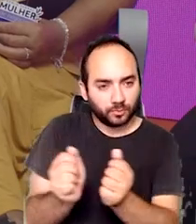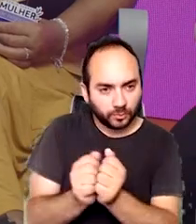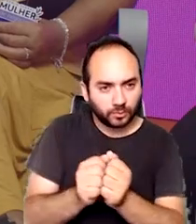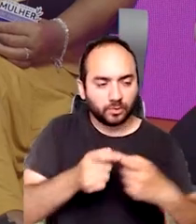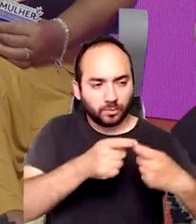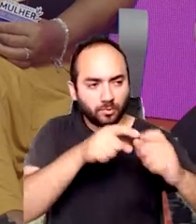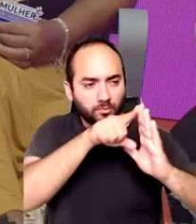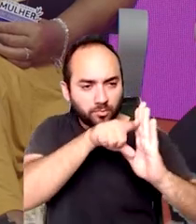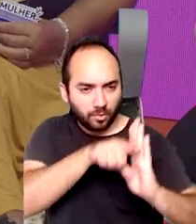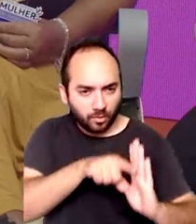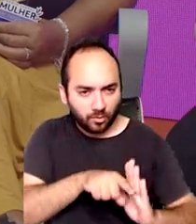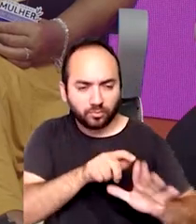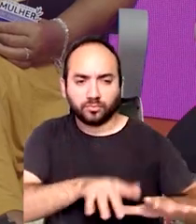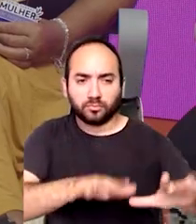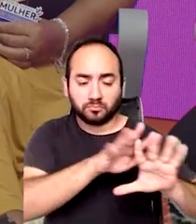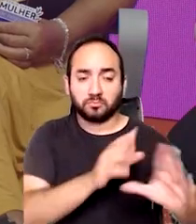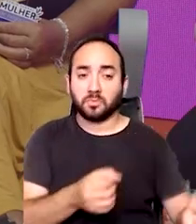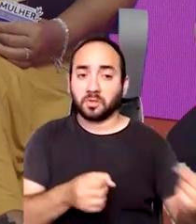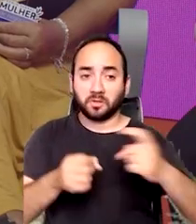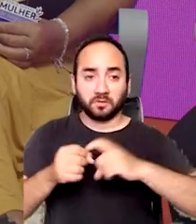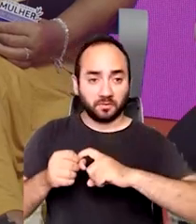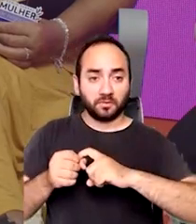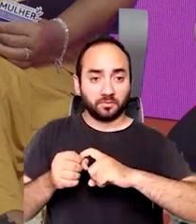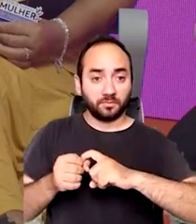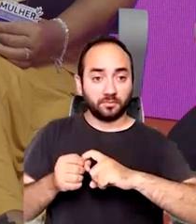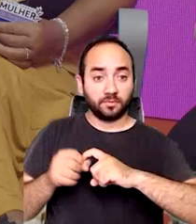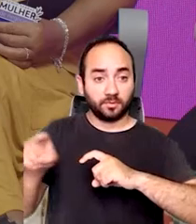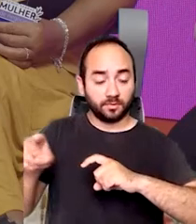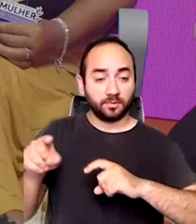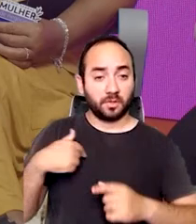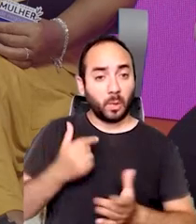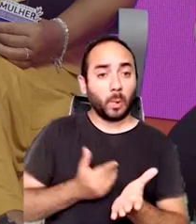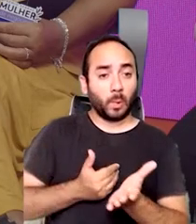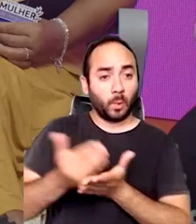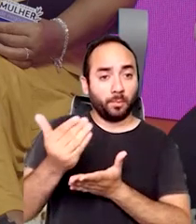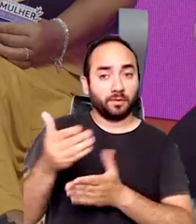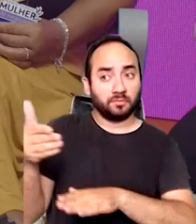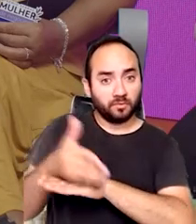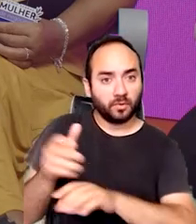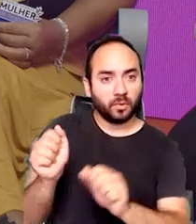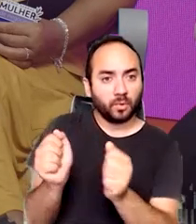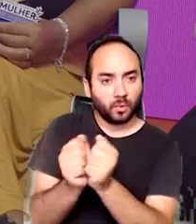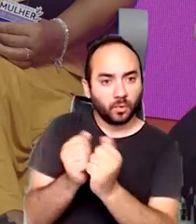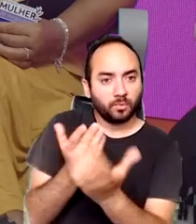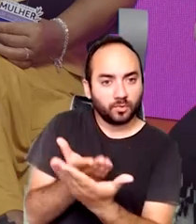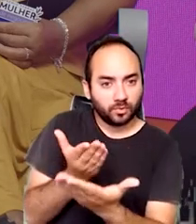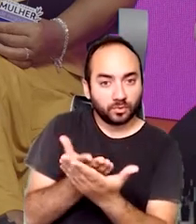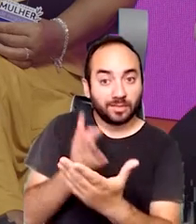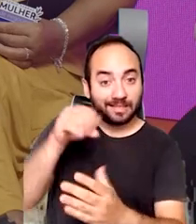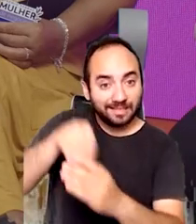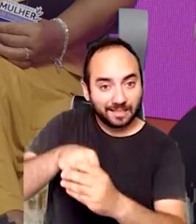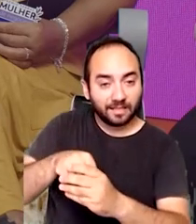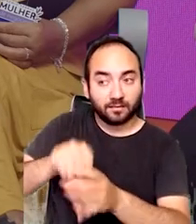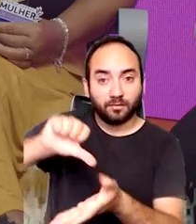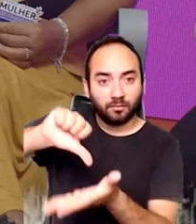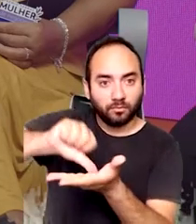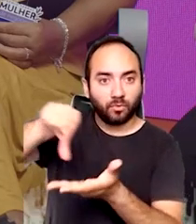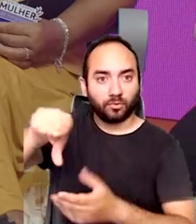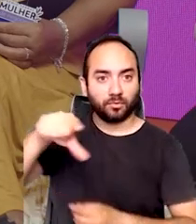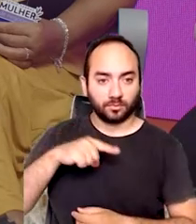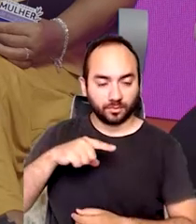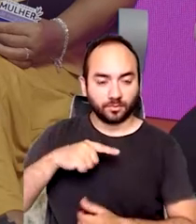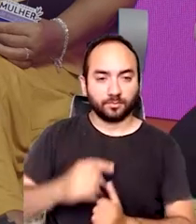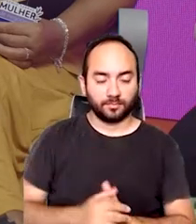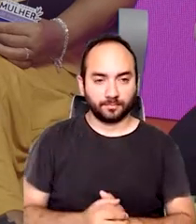ele tudo fizemos todos os exames tudo e ele voltou e aí eu comecei a participar de um grupo de estudos desse